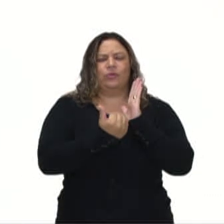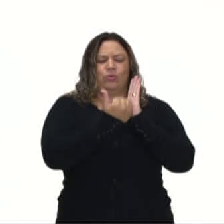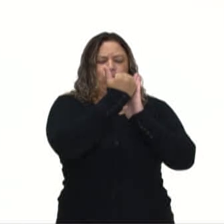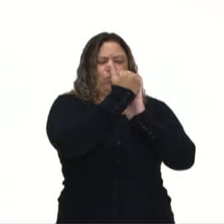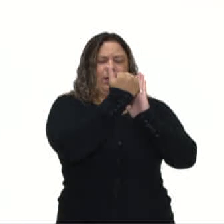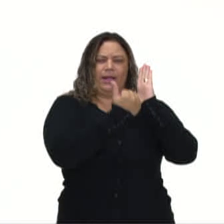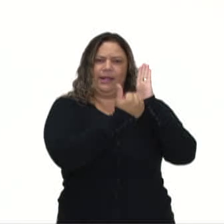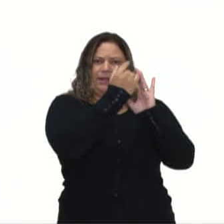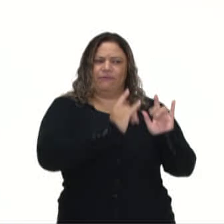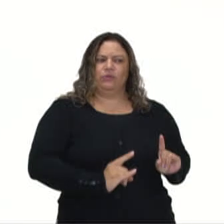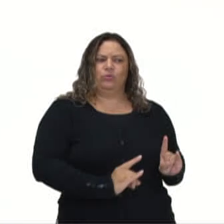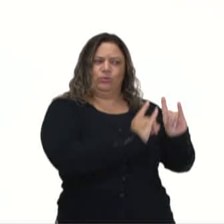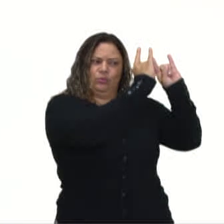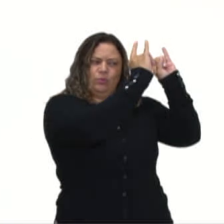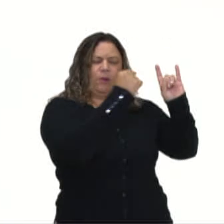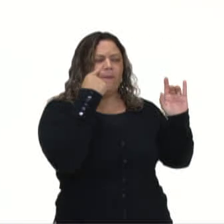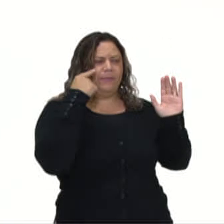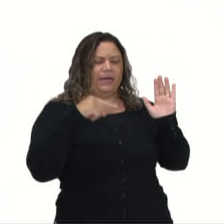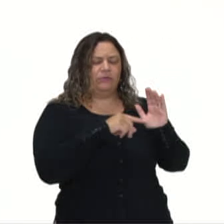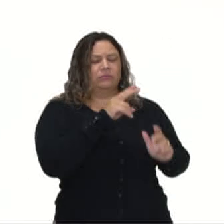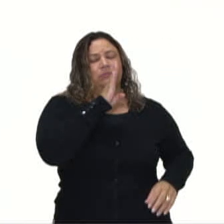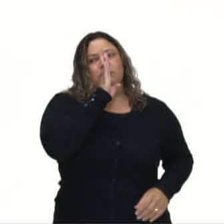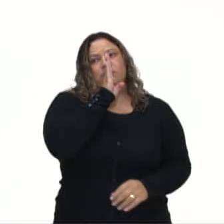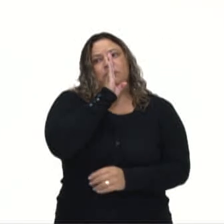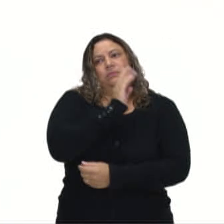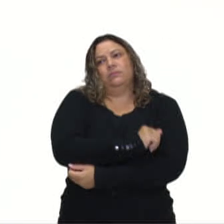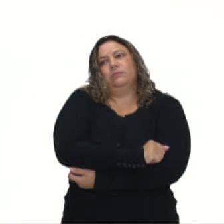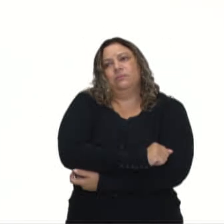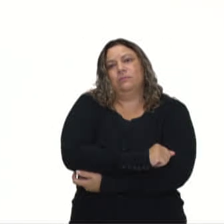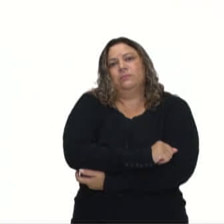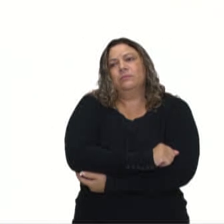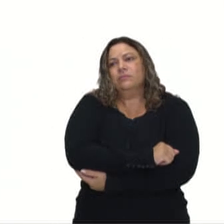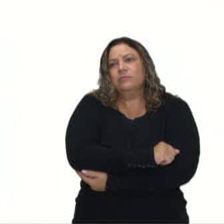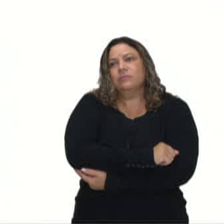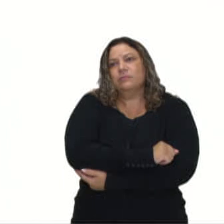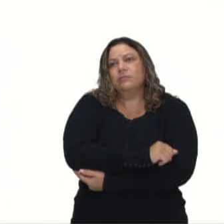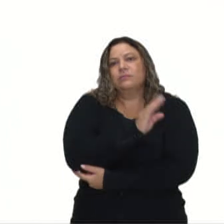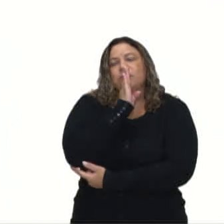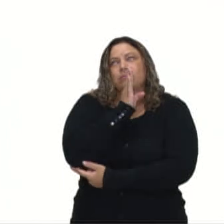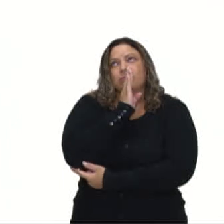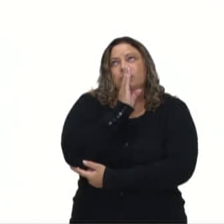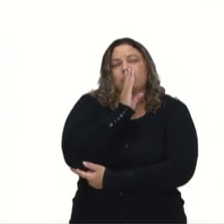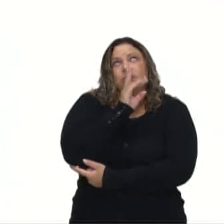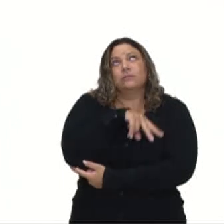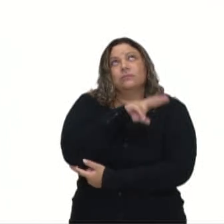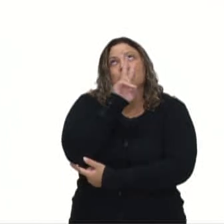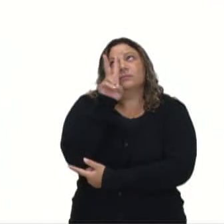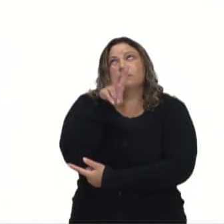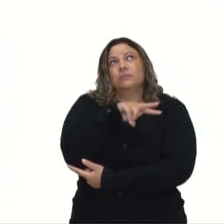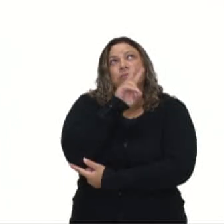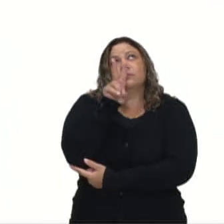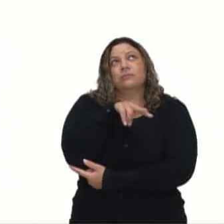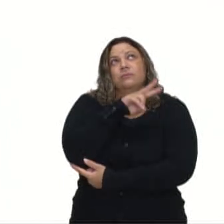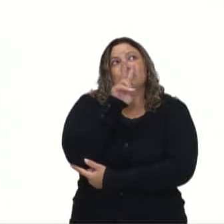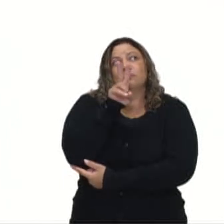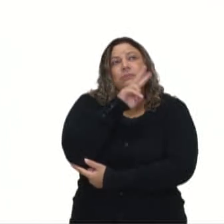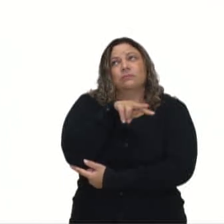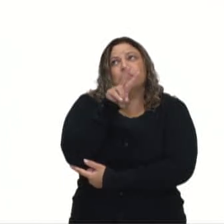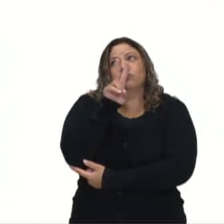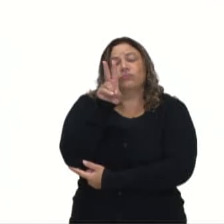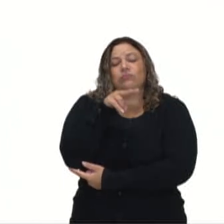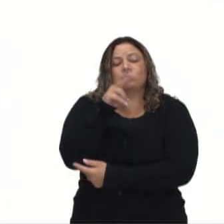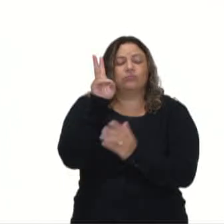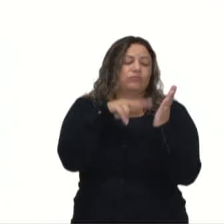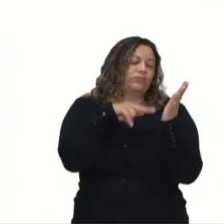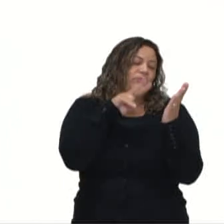no elevador. Se ficarem em silêncio, terão de atravessar os infinitos minutos olhando para o teto, para o chão,